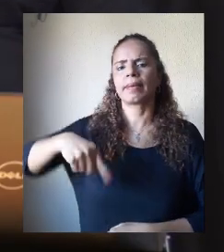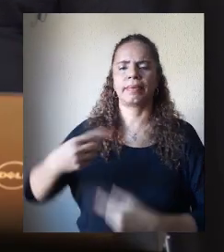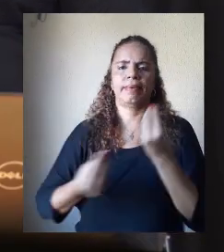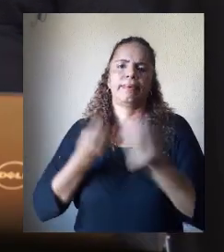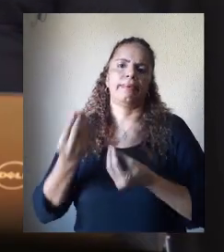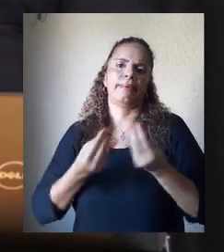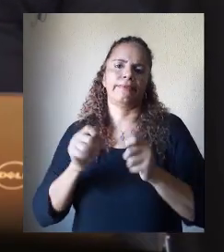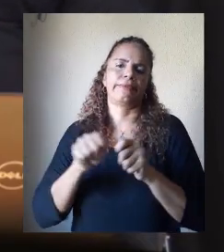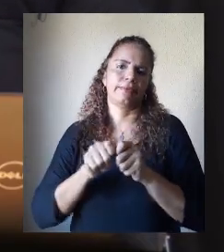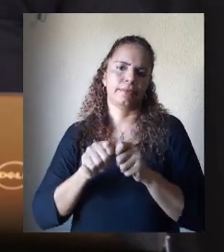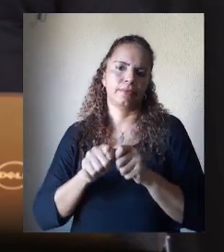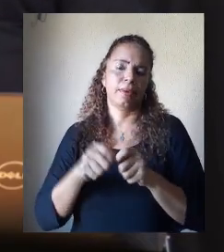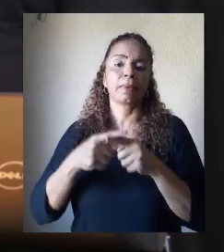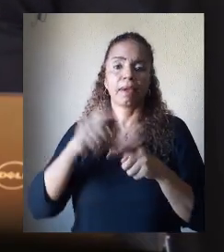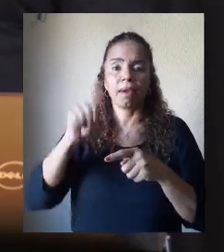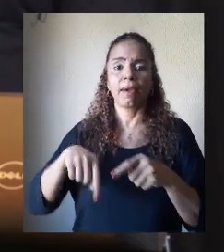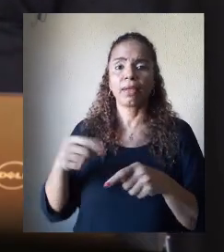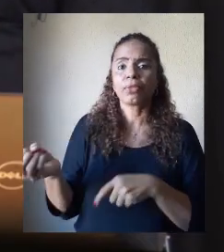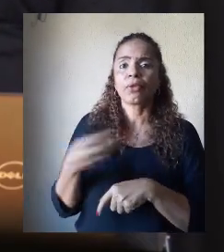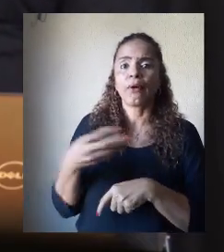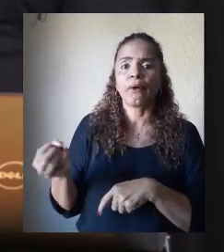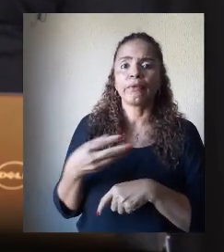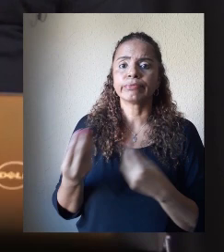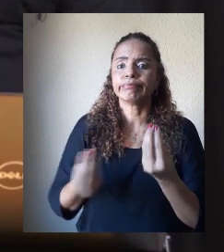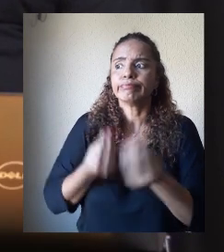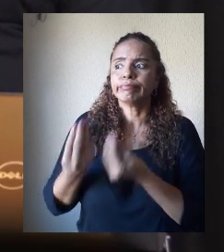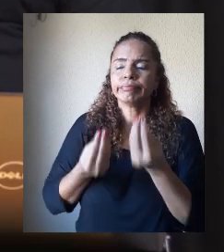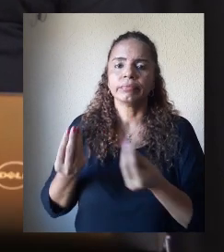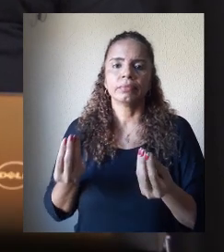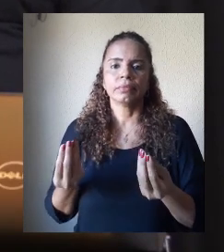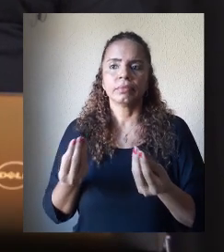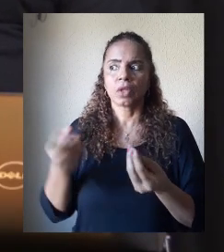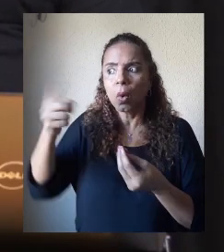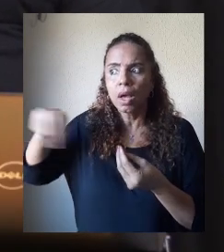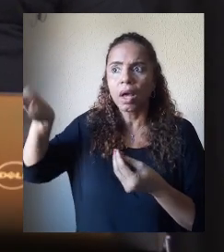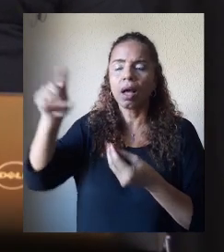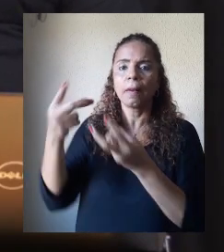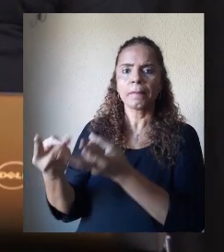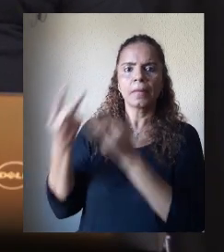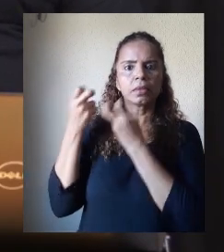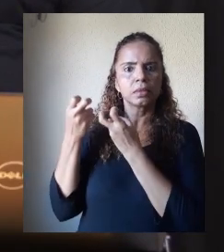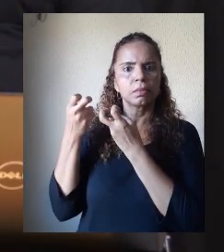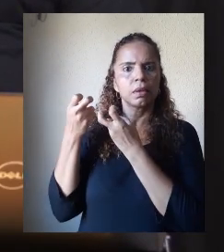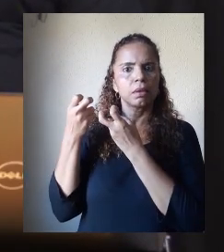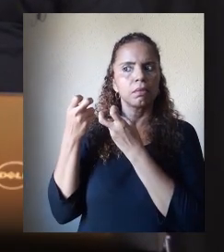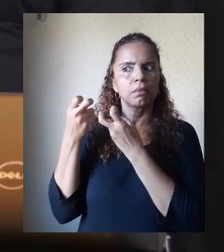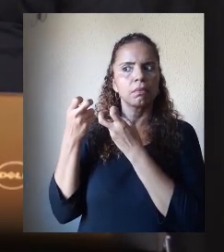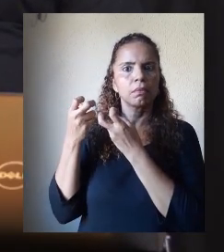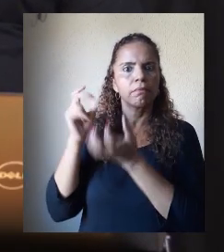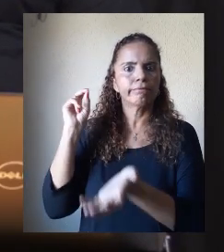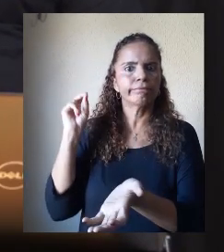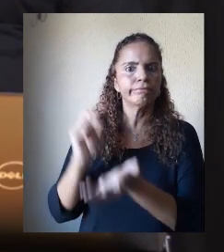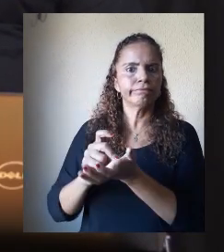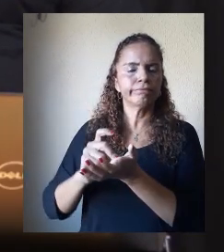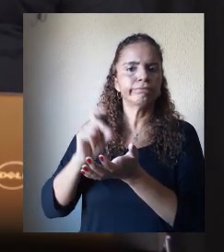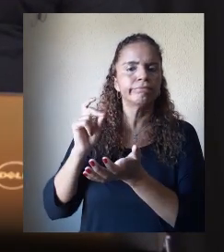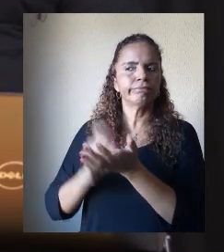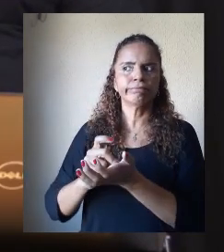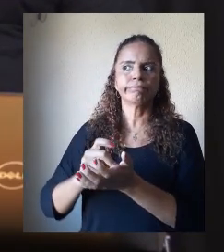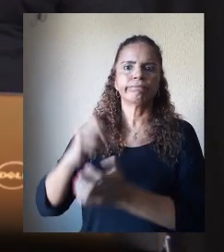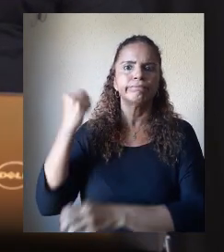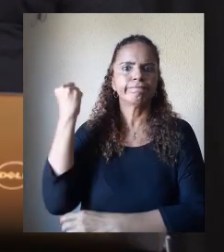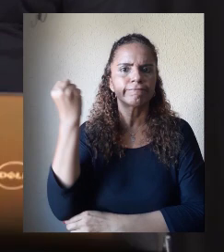com a situação. Então, é uma situação muito nova. Quando eles perceberam que a situação estava muito mais grave do que eles